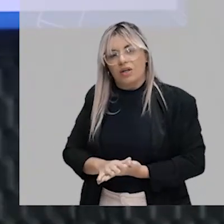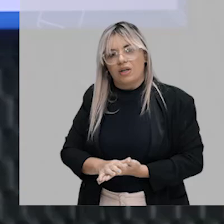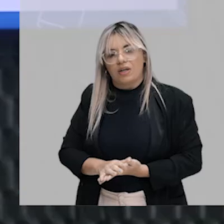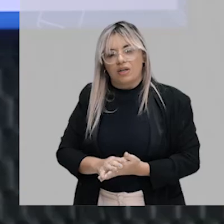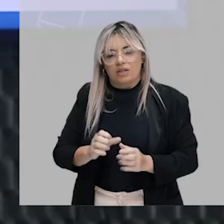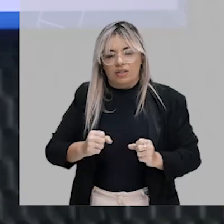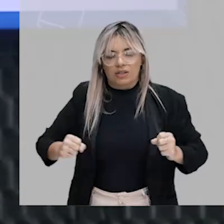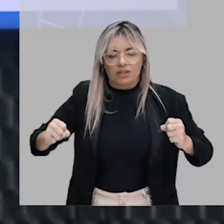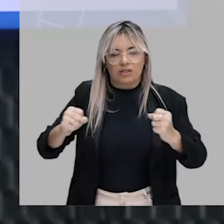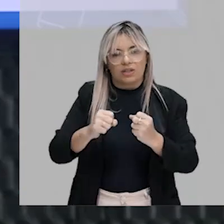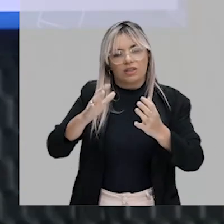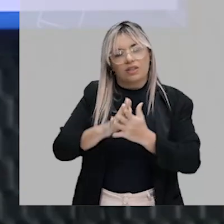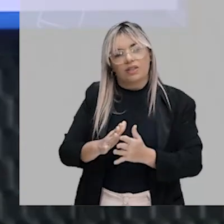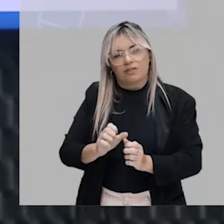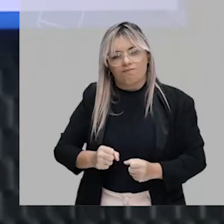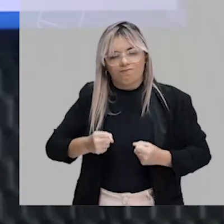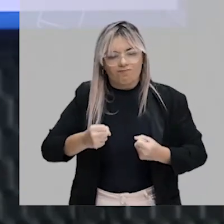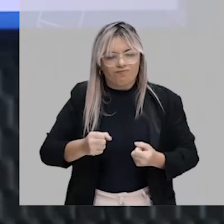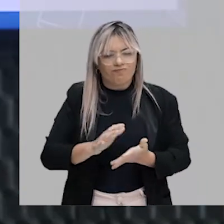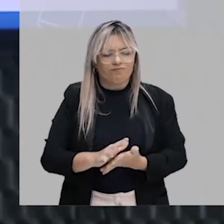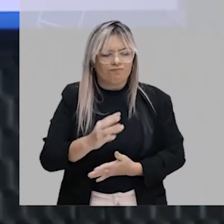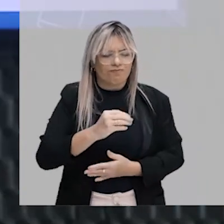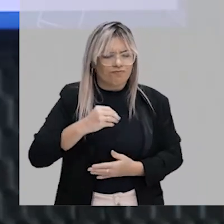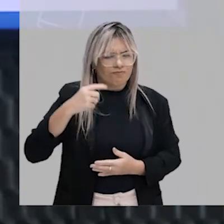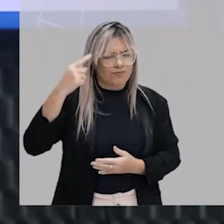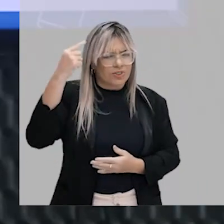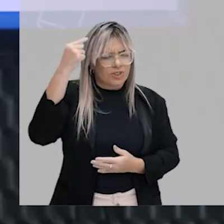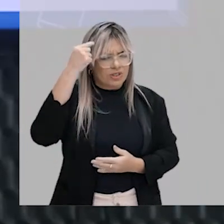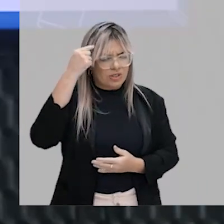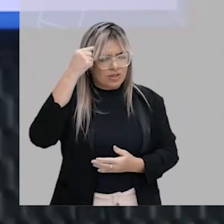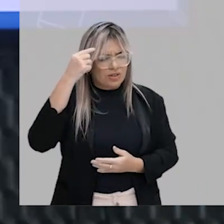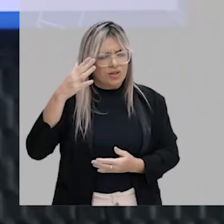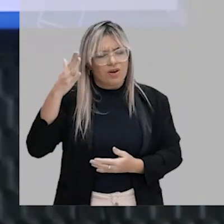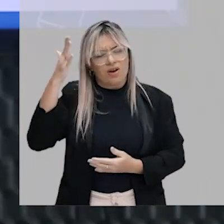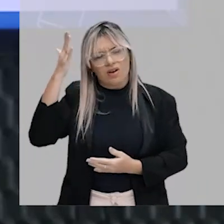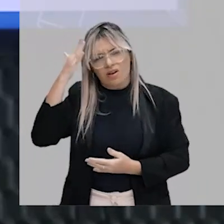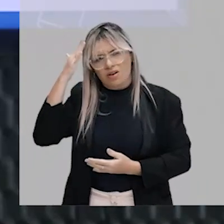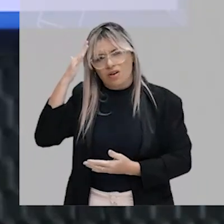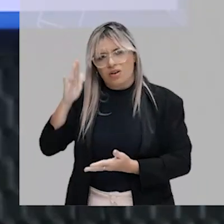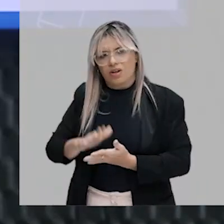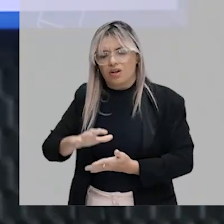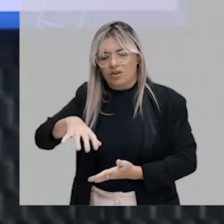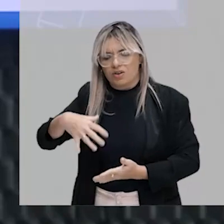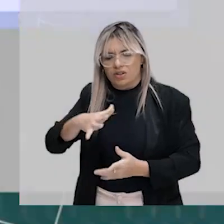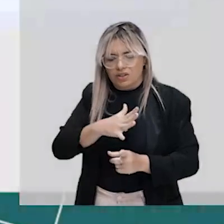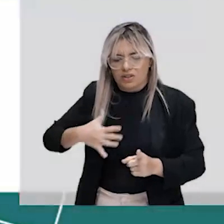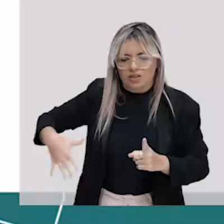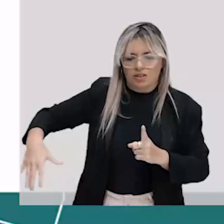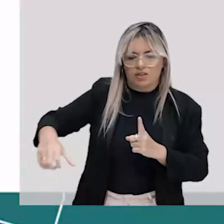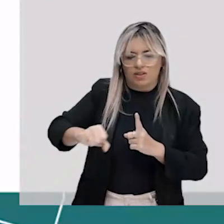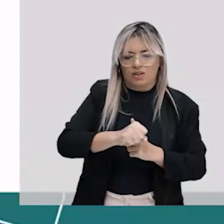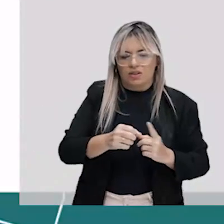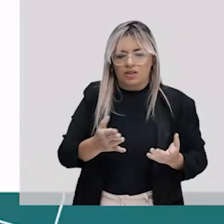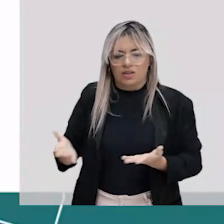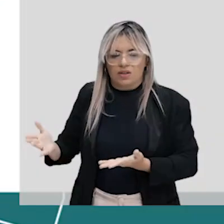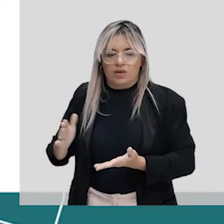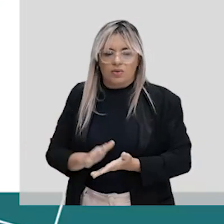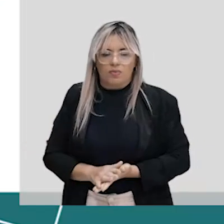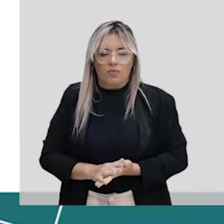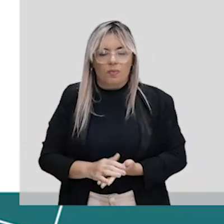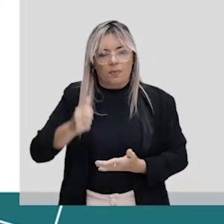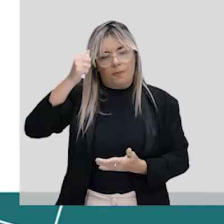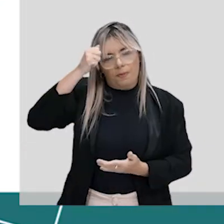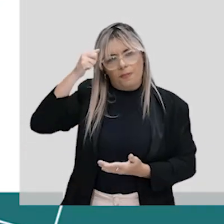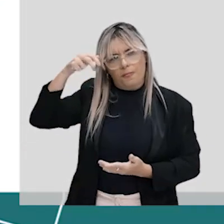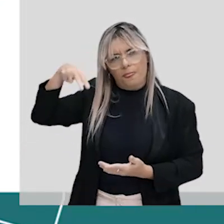compreender ali tudo o que acontece na sociedade dentro desse contexto que é o século XIX. Auguste Comte, ao